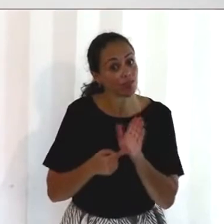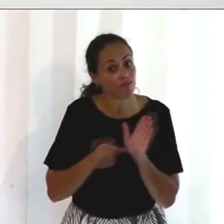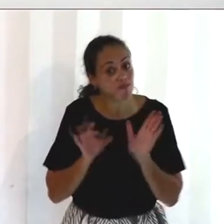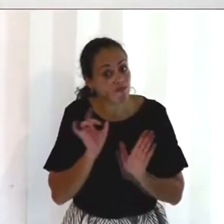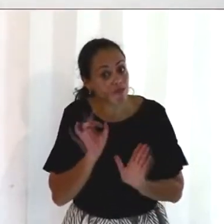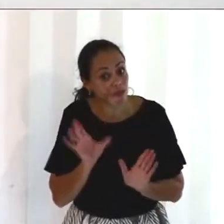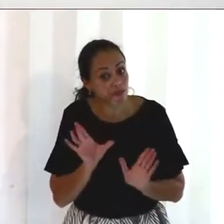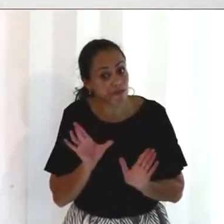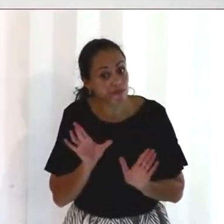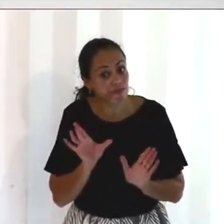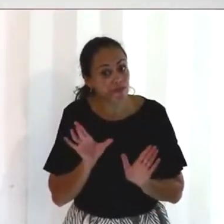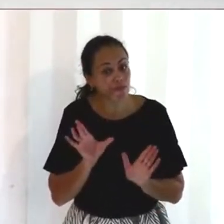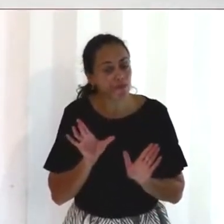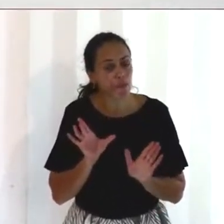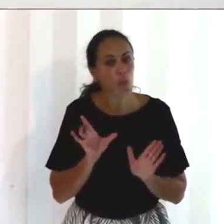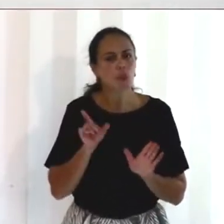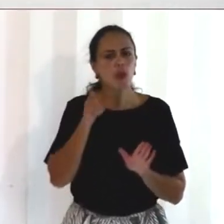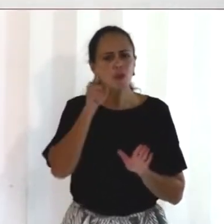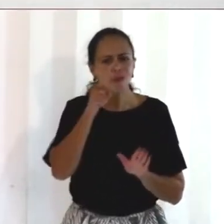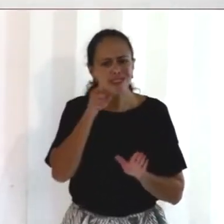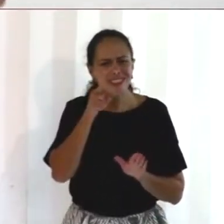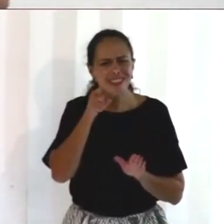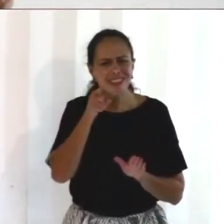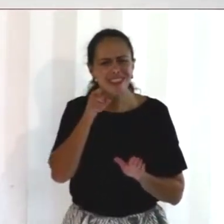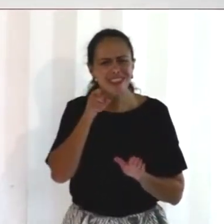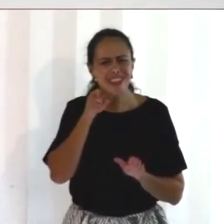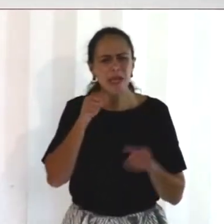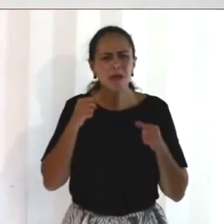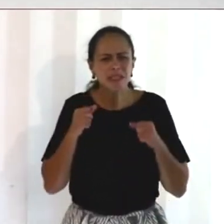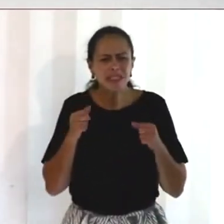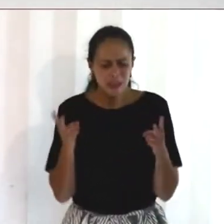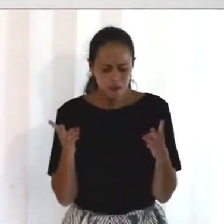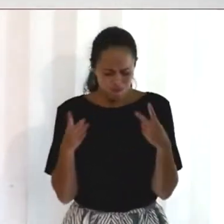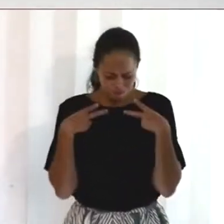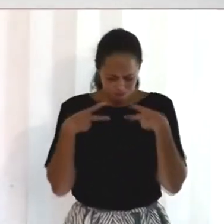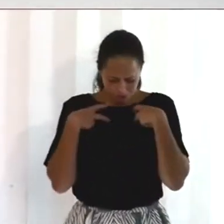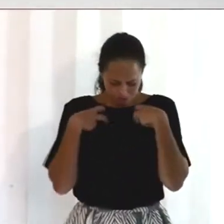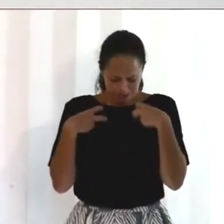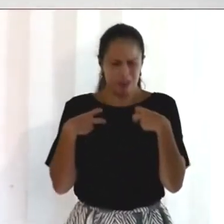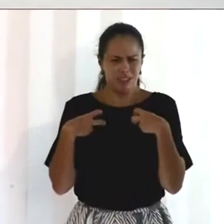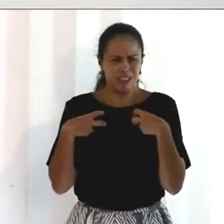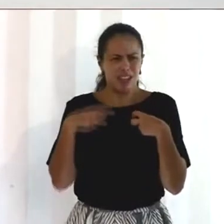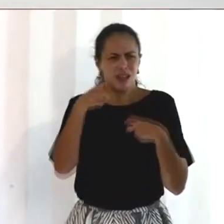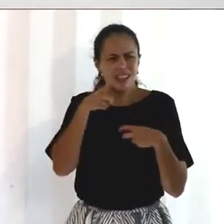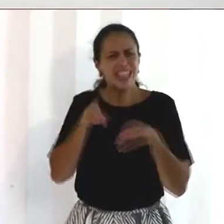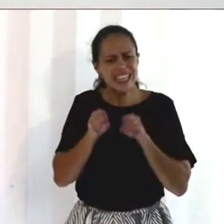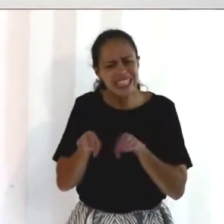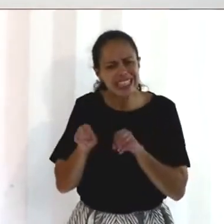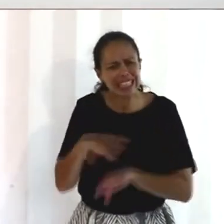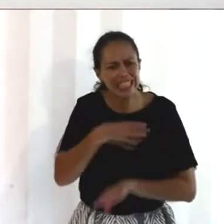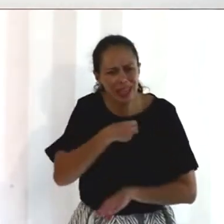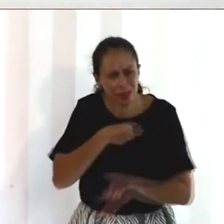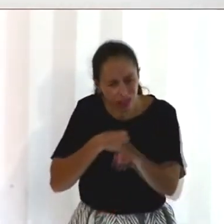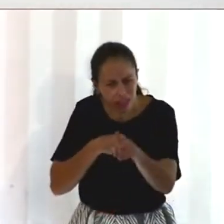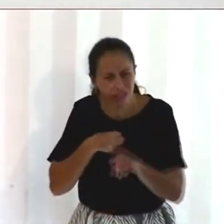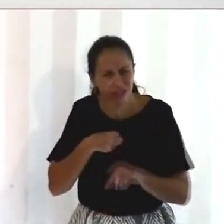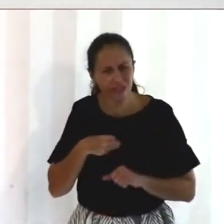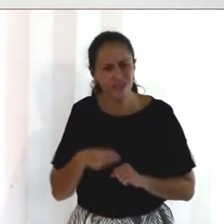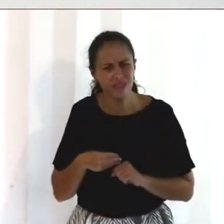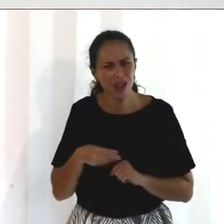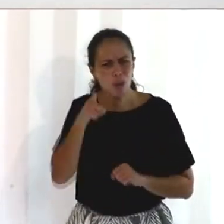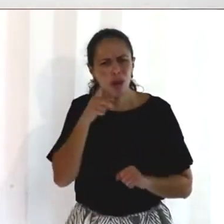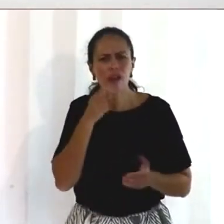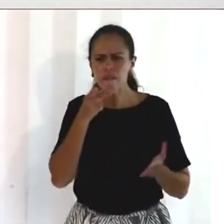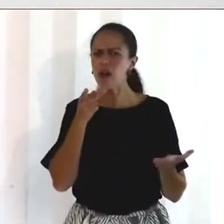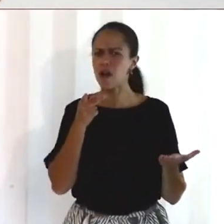fé e se esforçaria para ensiná-los e não dá testemunho em casa. Você disse que honraria o seu pai e